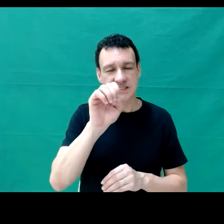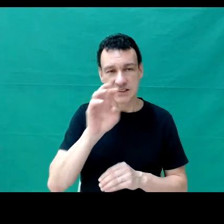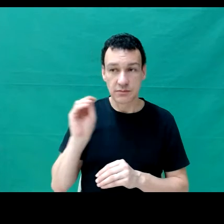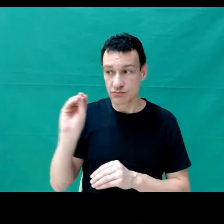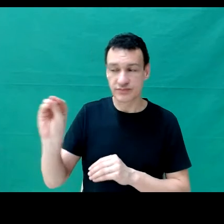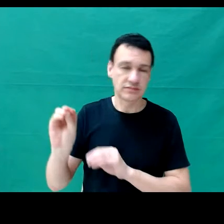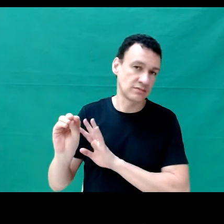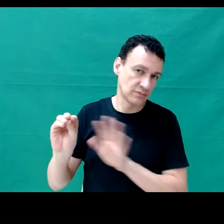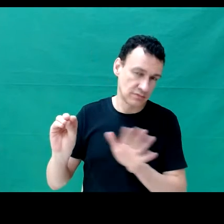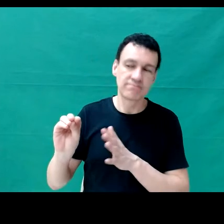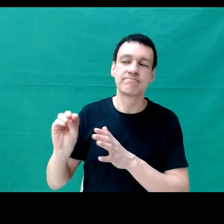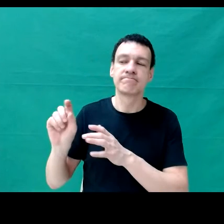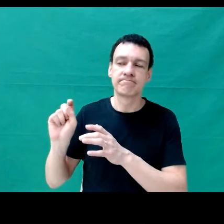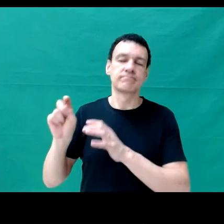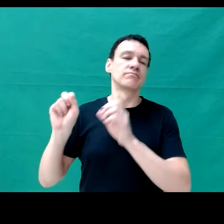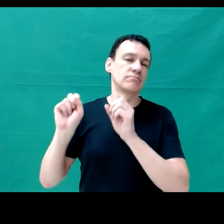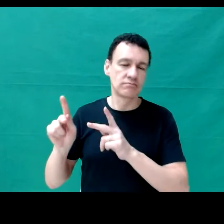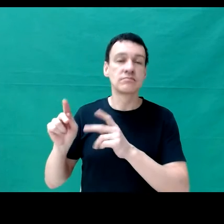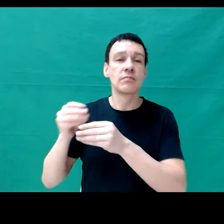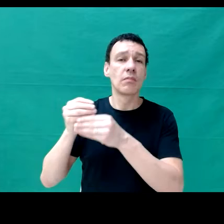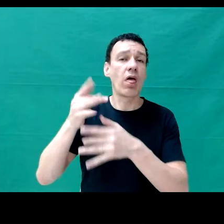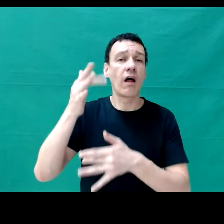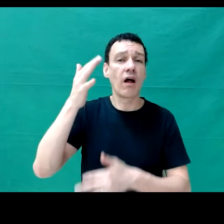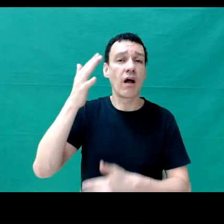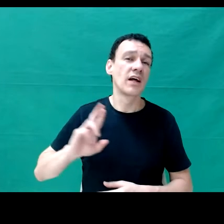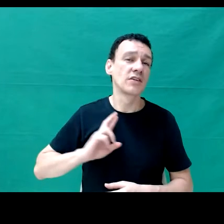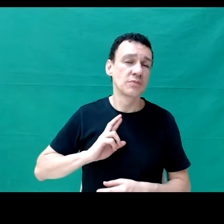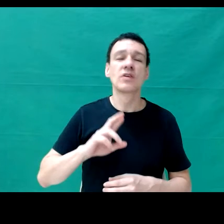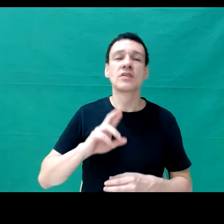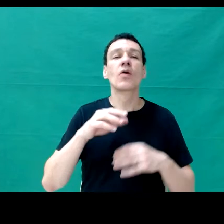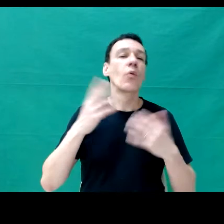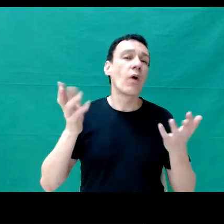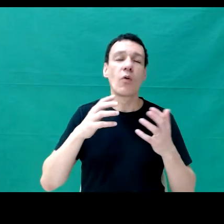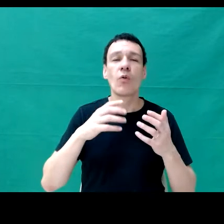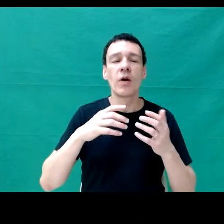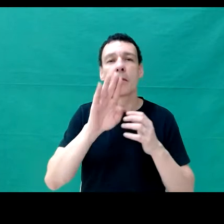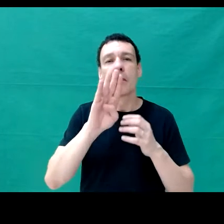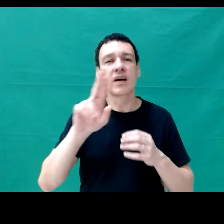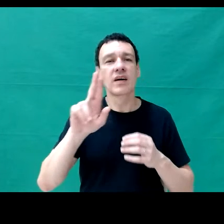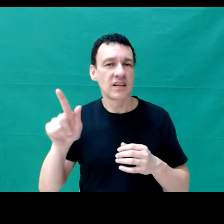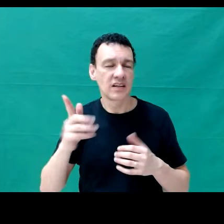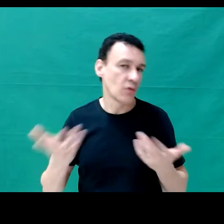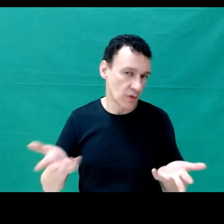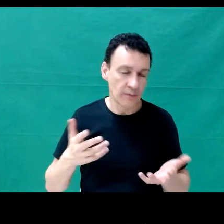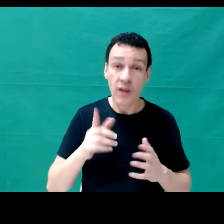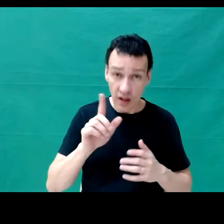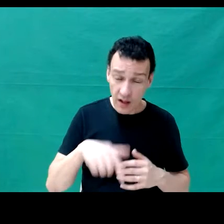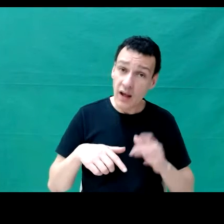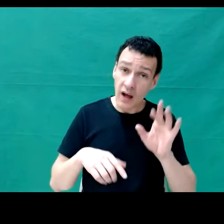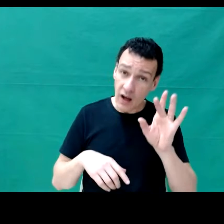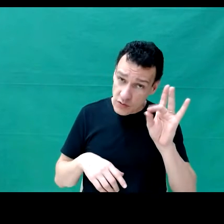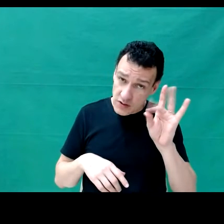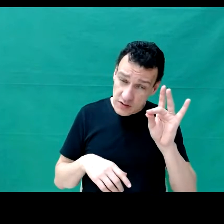aí eu vou ver quais são os bugs, ele gera um relatório. É uma ferramenta automatizada, mas também é uma